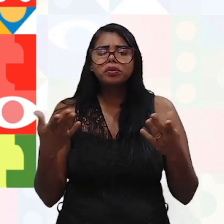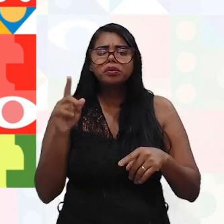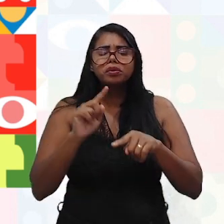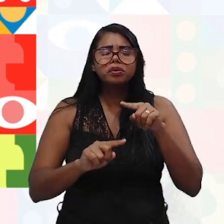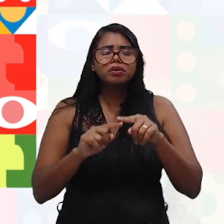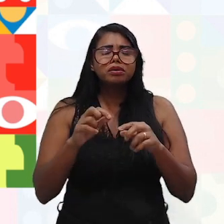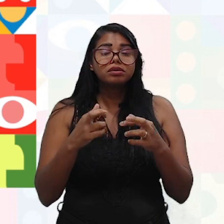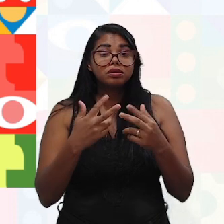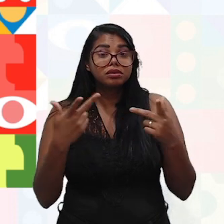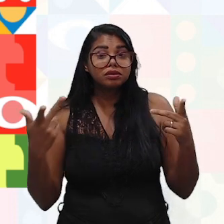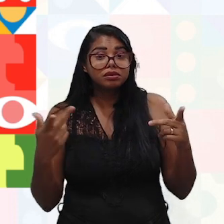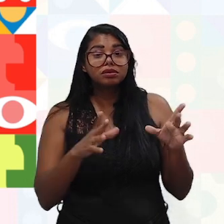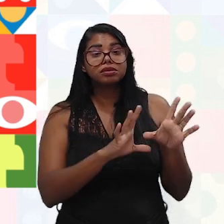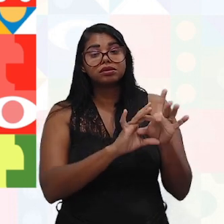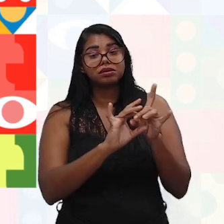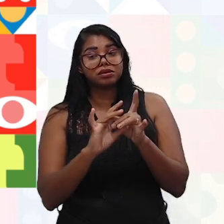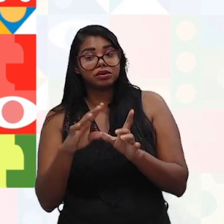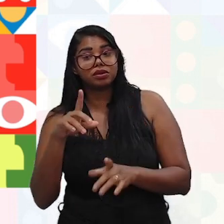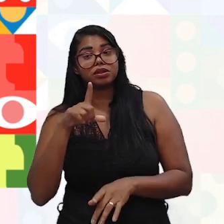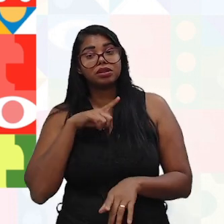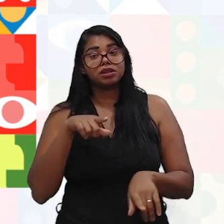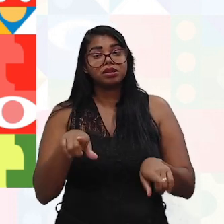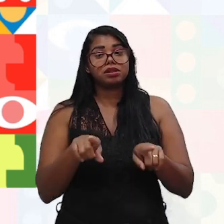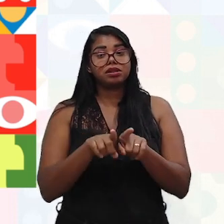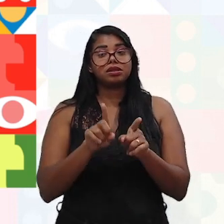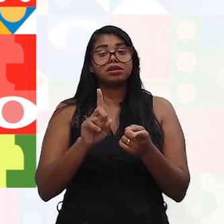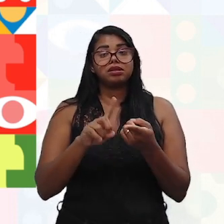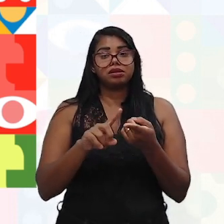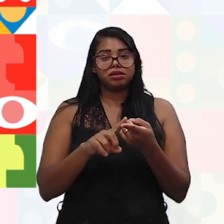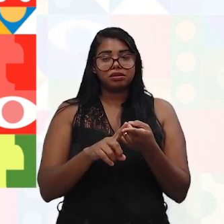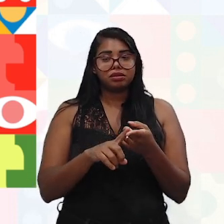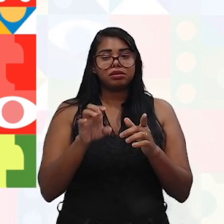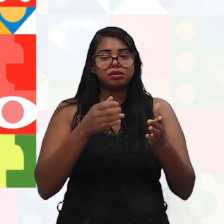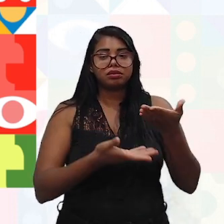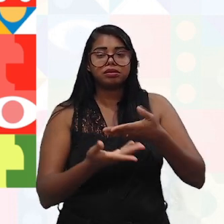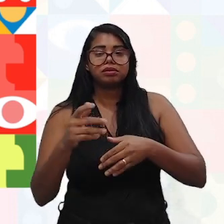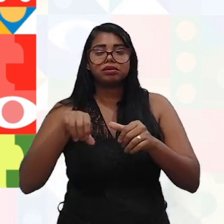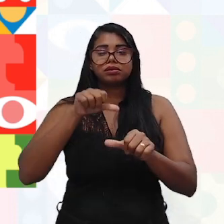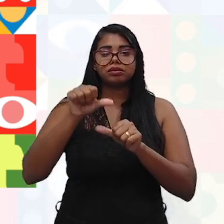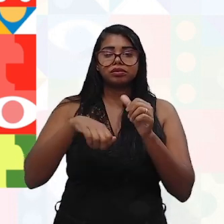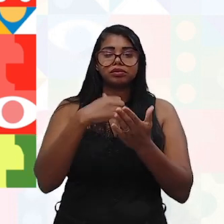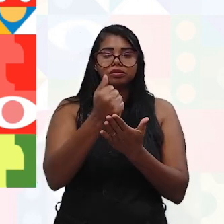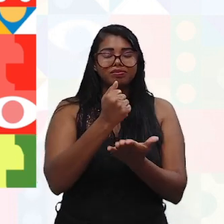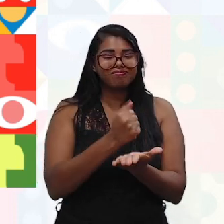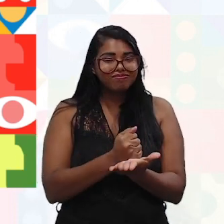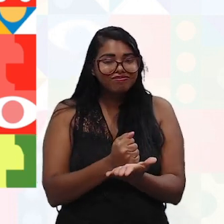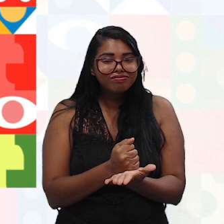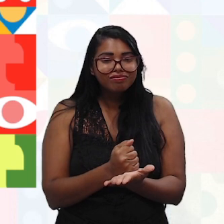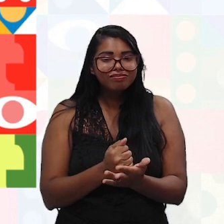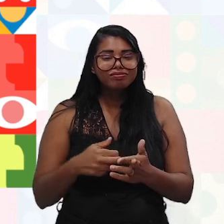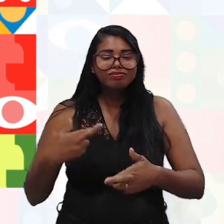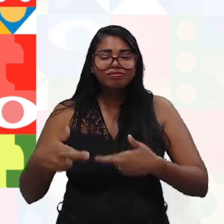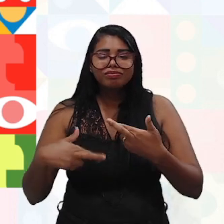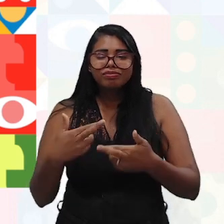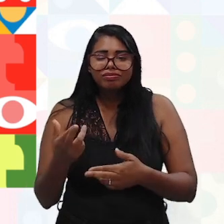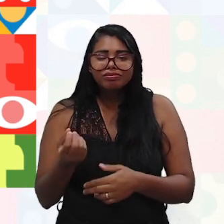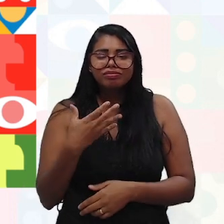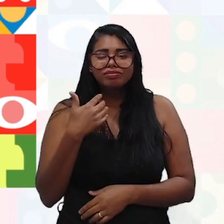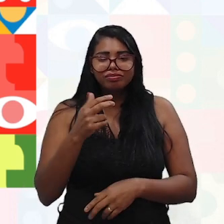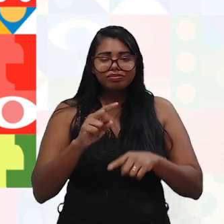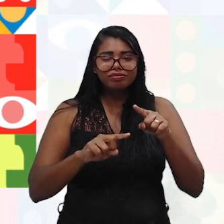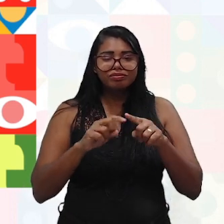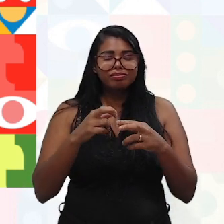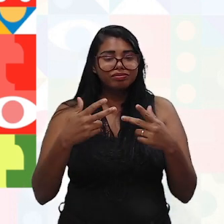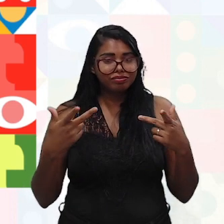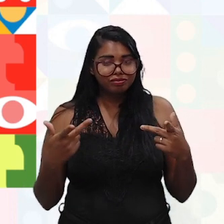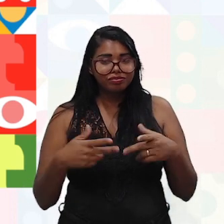tem ali para lidar com a conservação e a restauração de documentos? São materiais adequados? Tudo